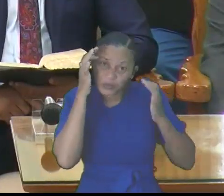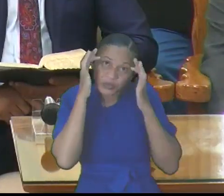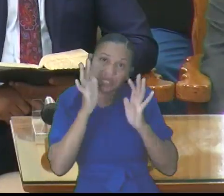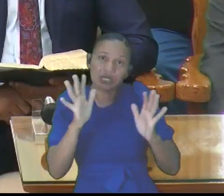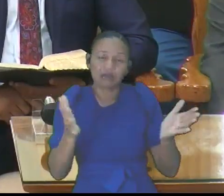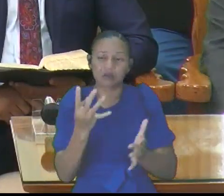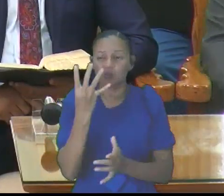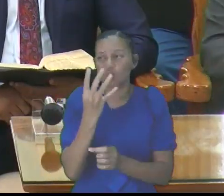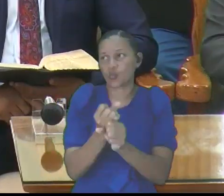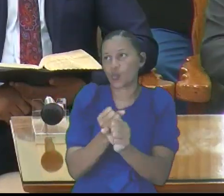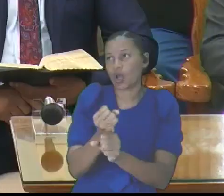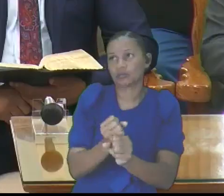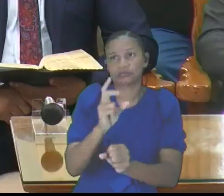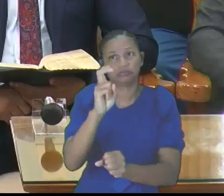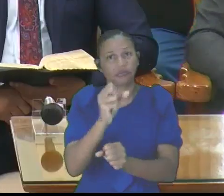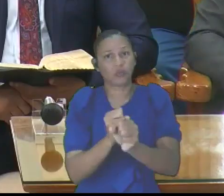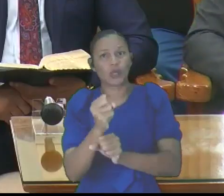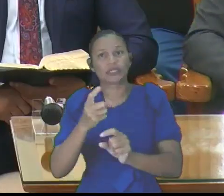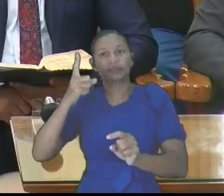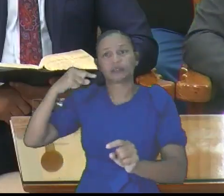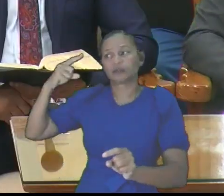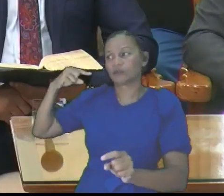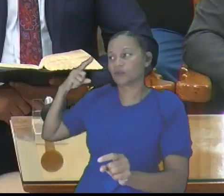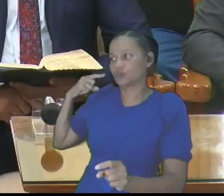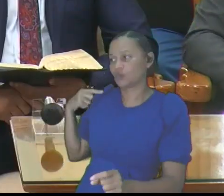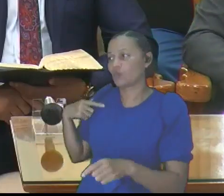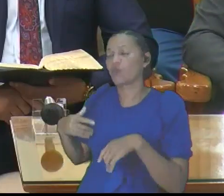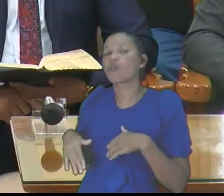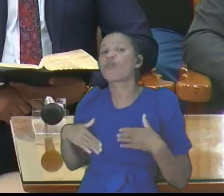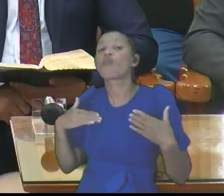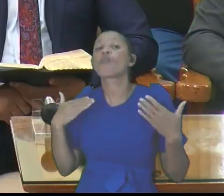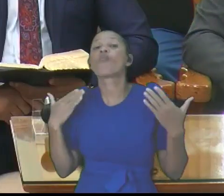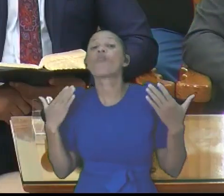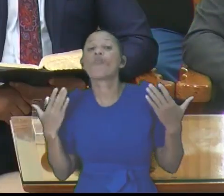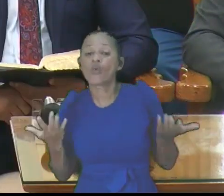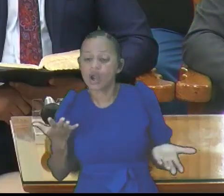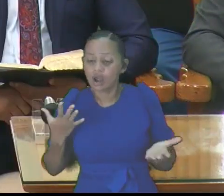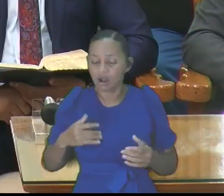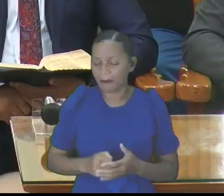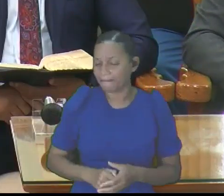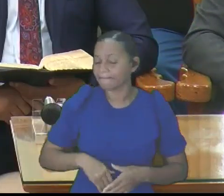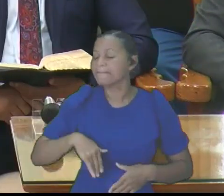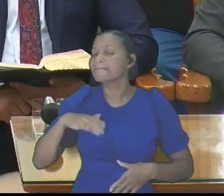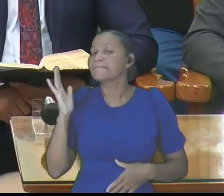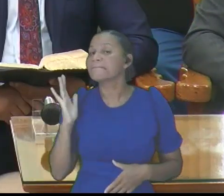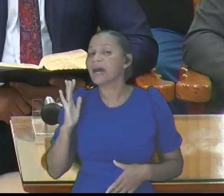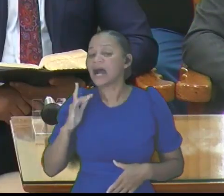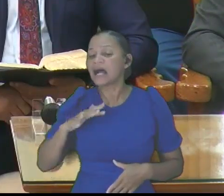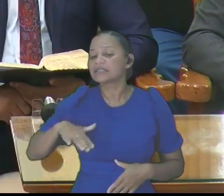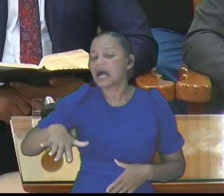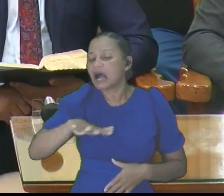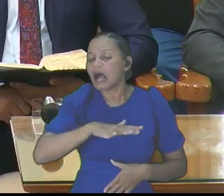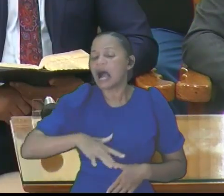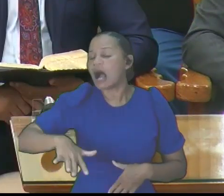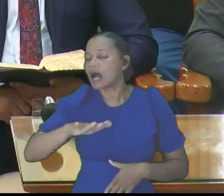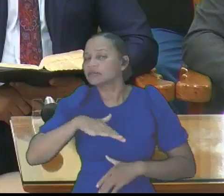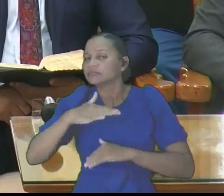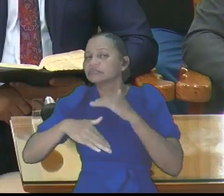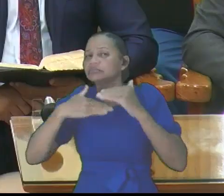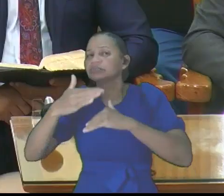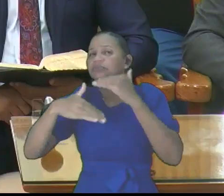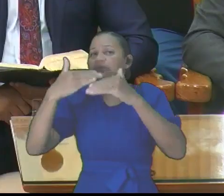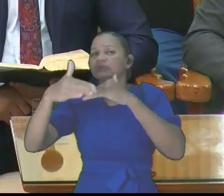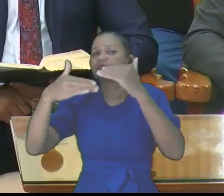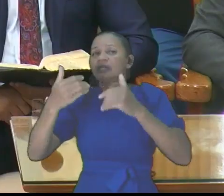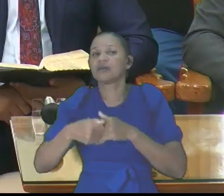mas há uns 4, 5 anos, você sabe qual foi o mercado imobiliário que mais cresceu no Brasil? O mercado